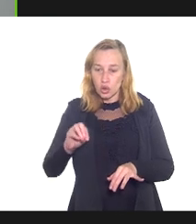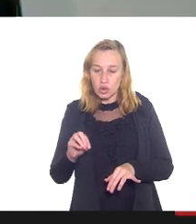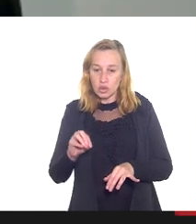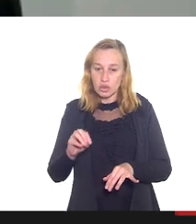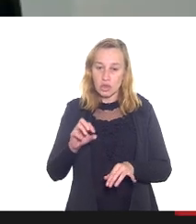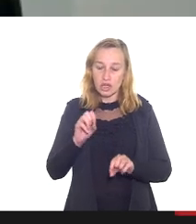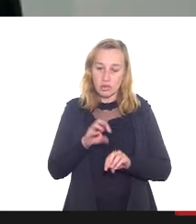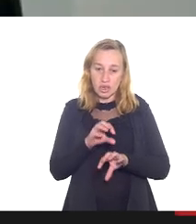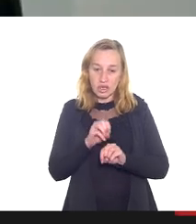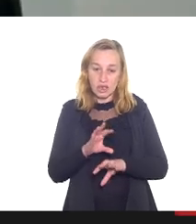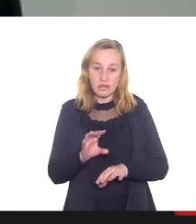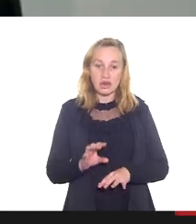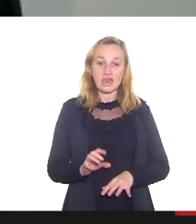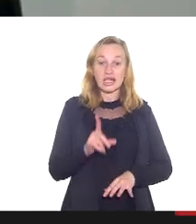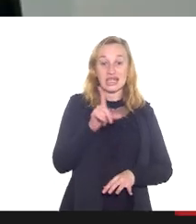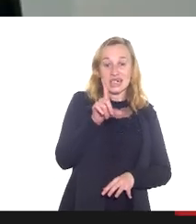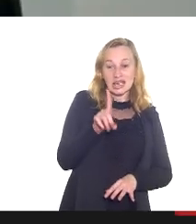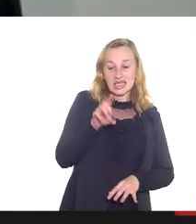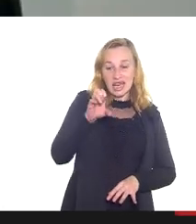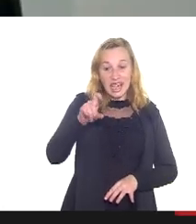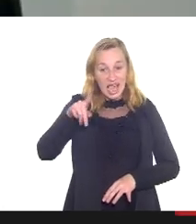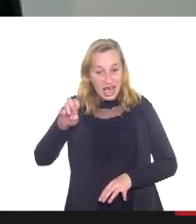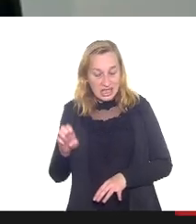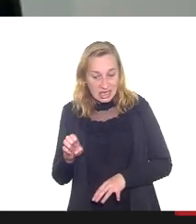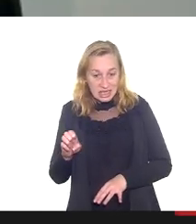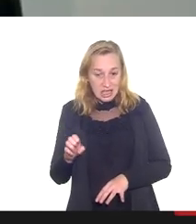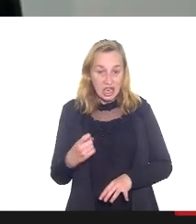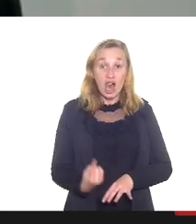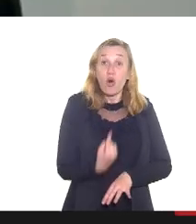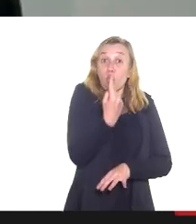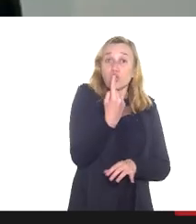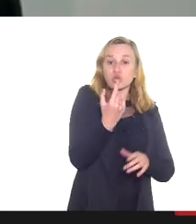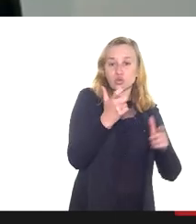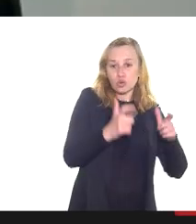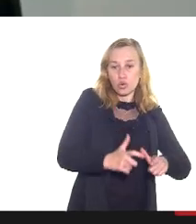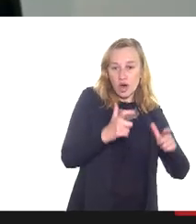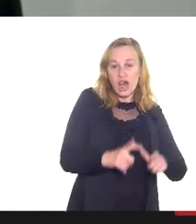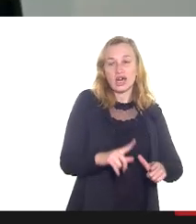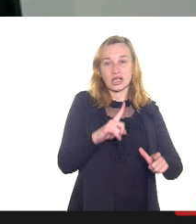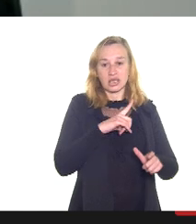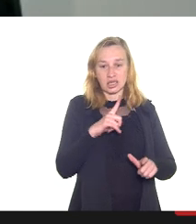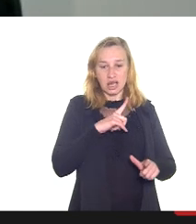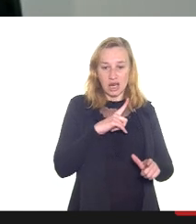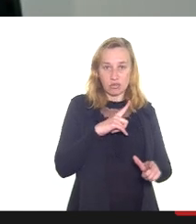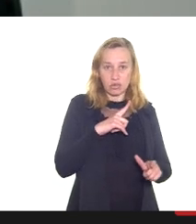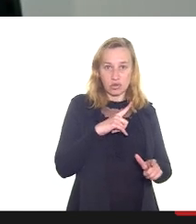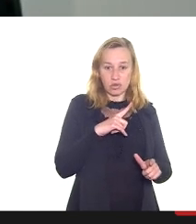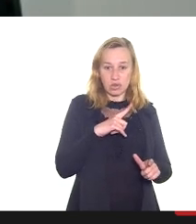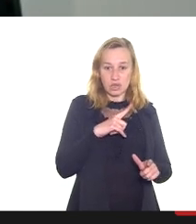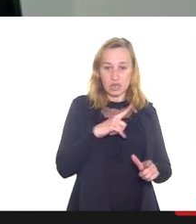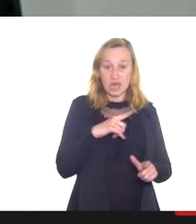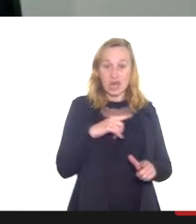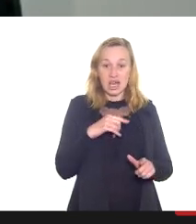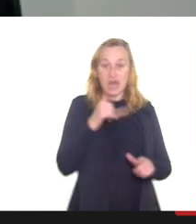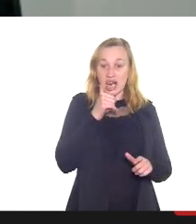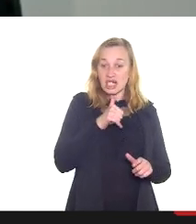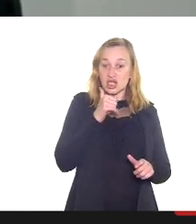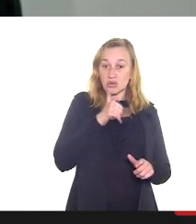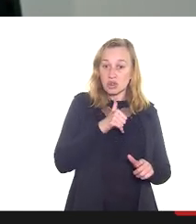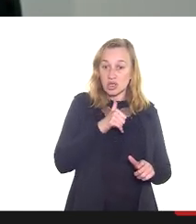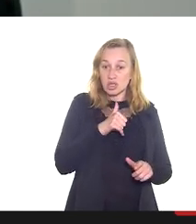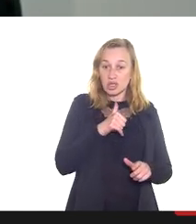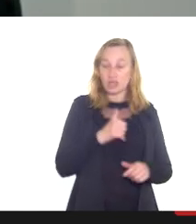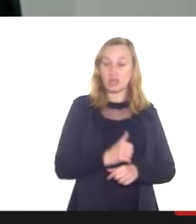DEGAS, no caso das meninas, a única unidade que nós temos, que as meninas cumprem essas